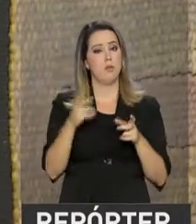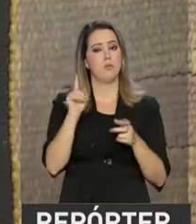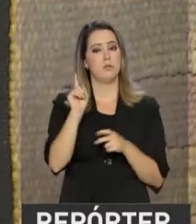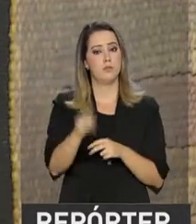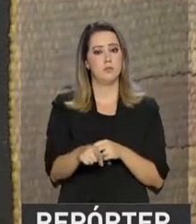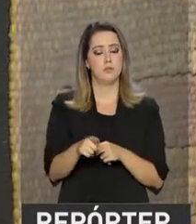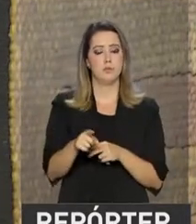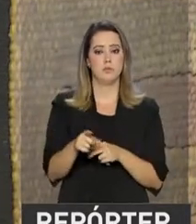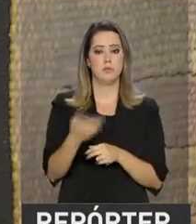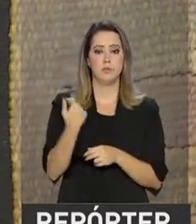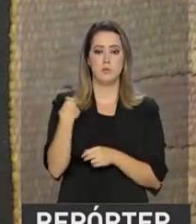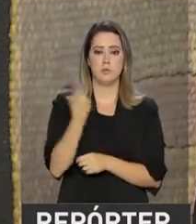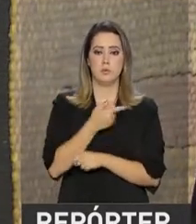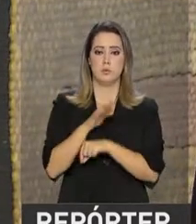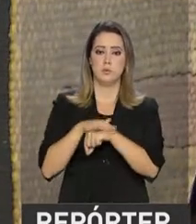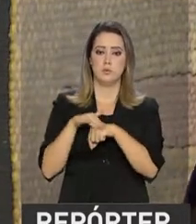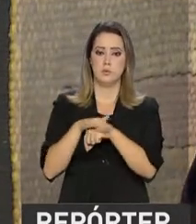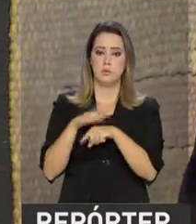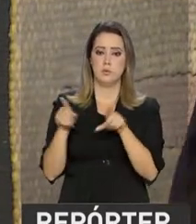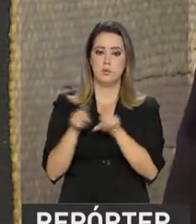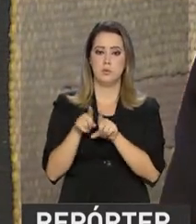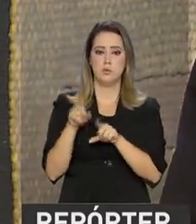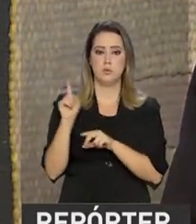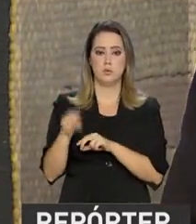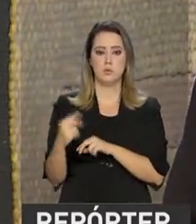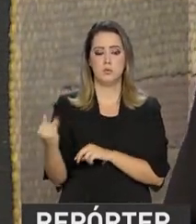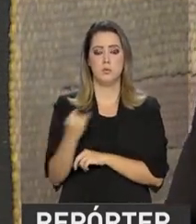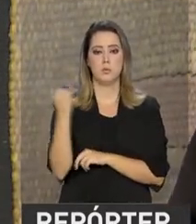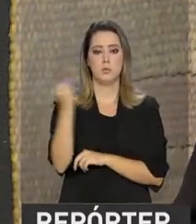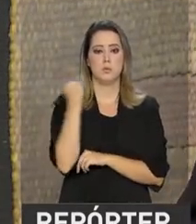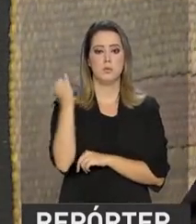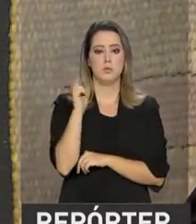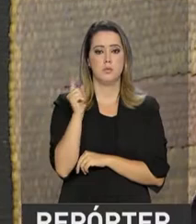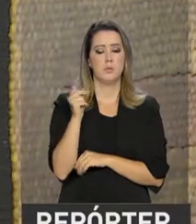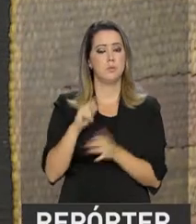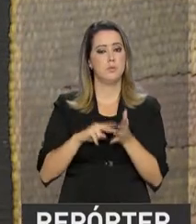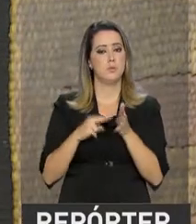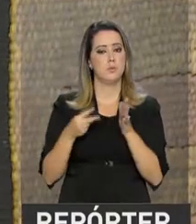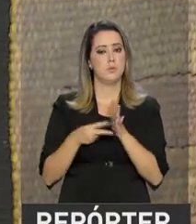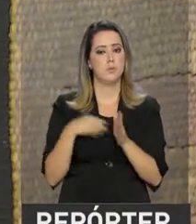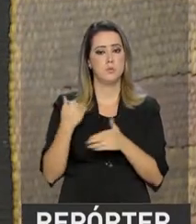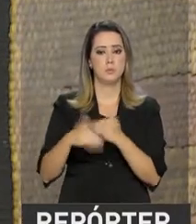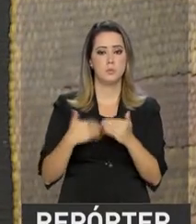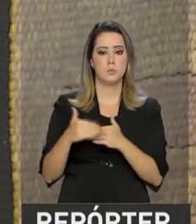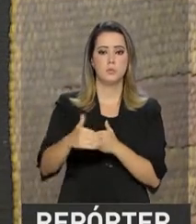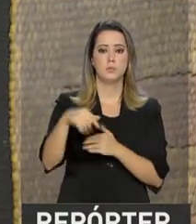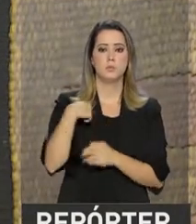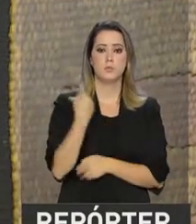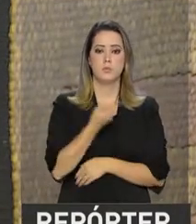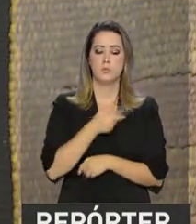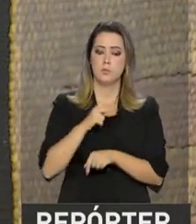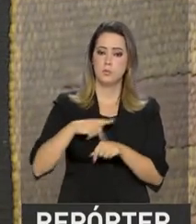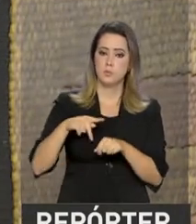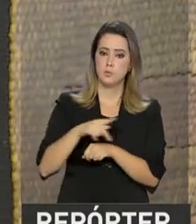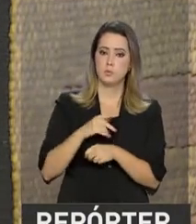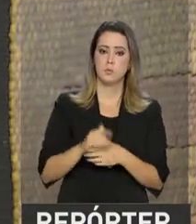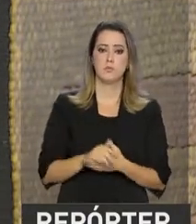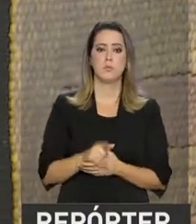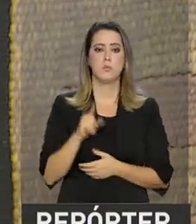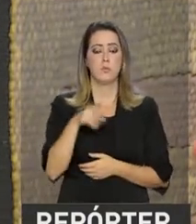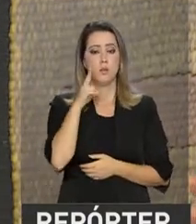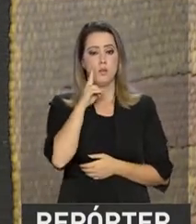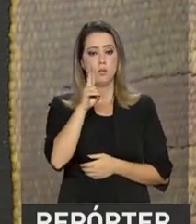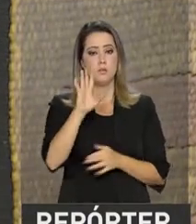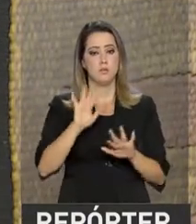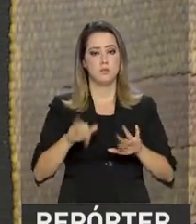qual conversamos, também é igualmente significativa para o desenvolvimento de nossos países. Eu